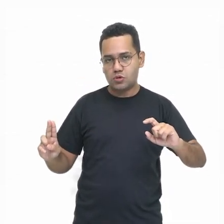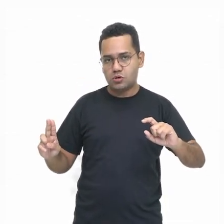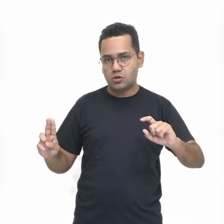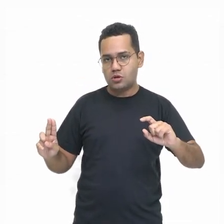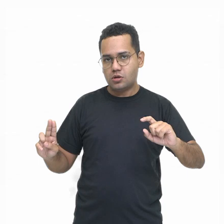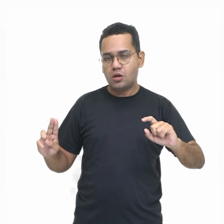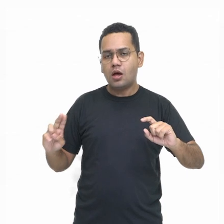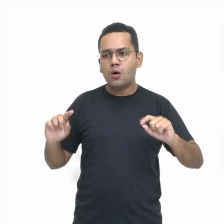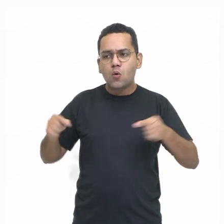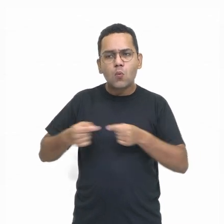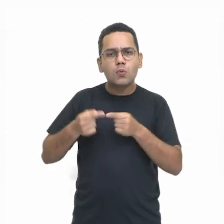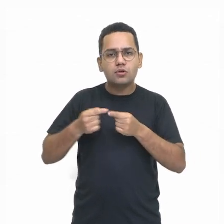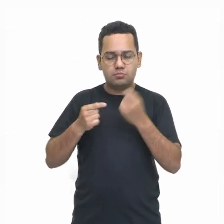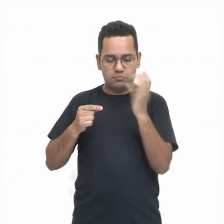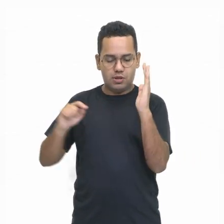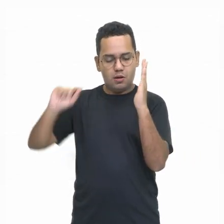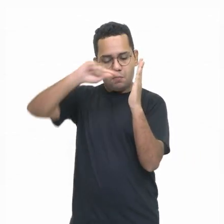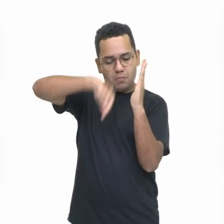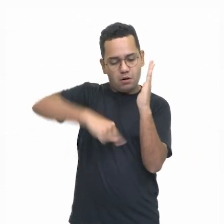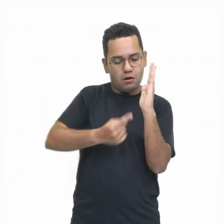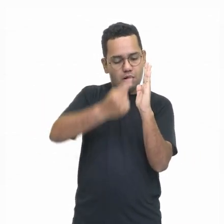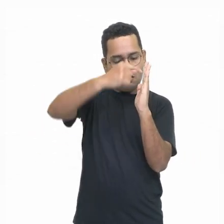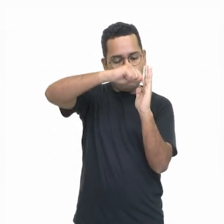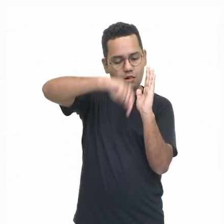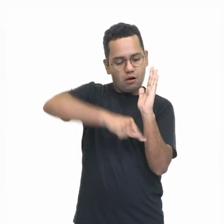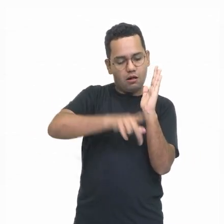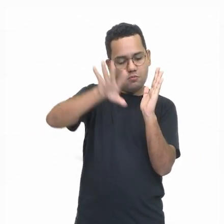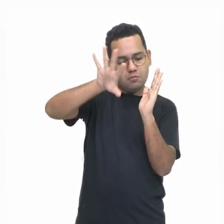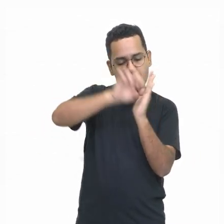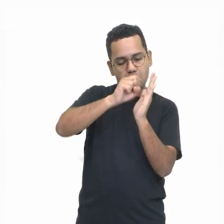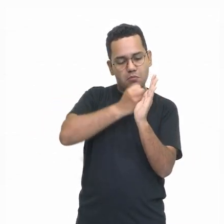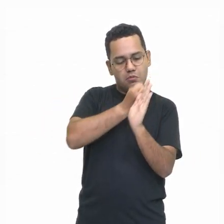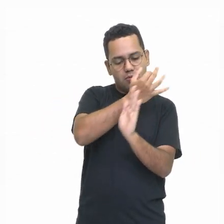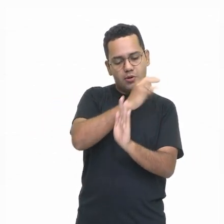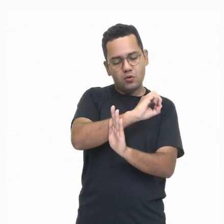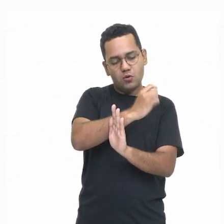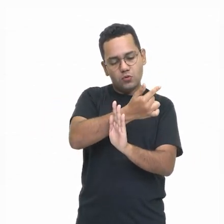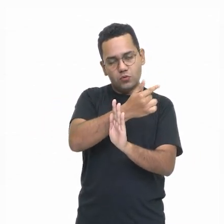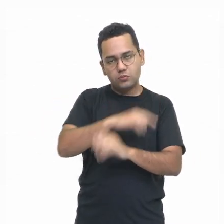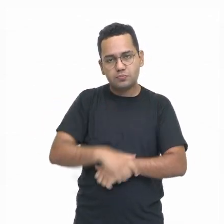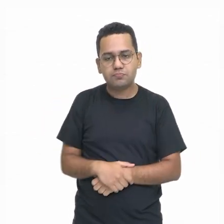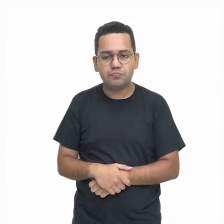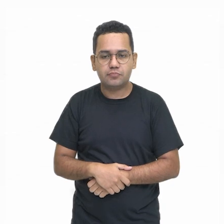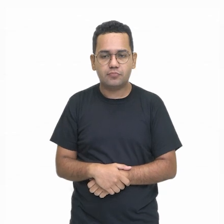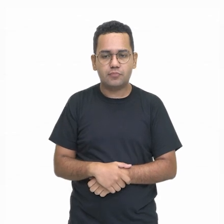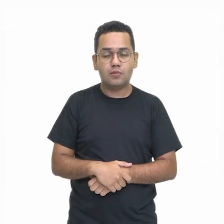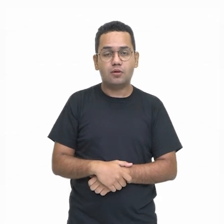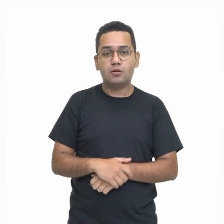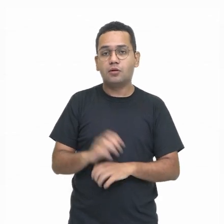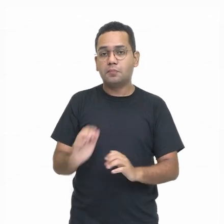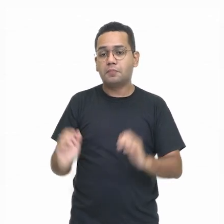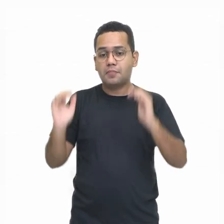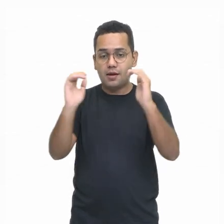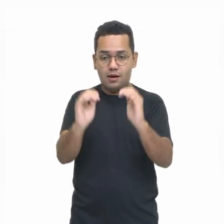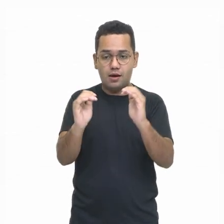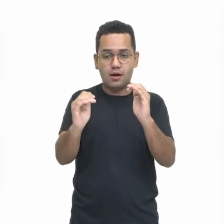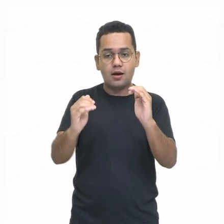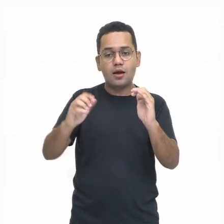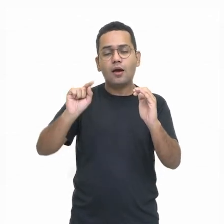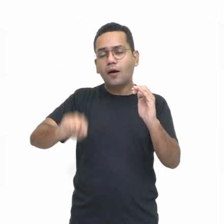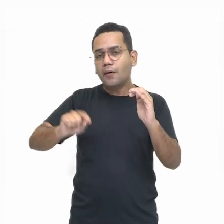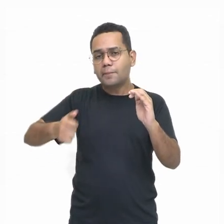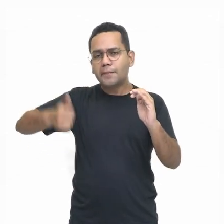fotossíntese, né, para poder produzir seu próprio alimento. Os consumidores primários são herbívoros, se alimentam de plantas, e